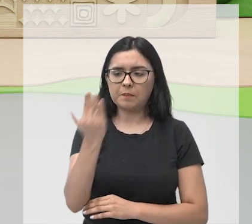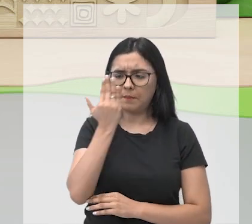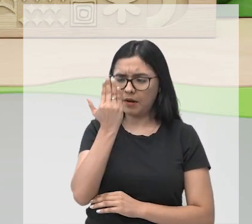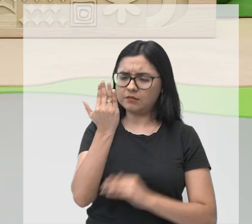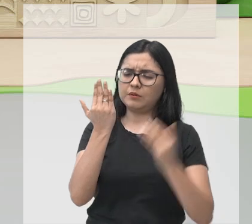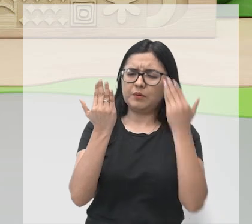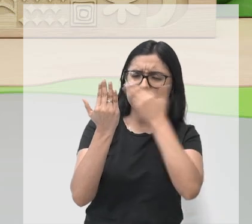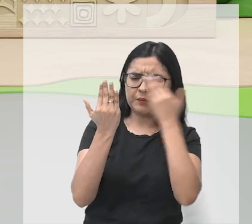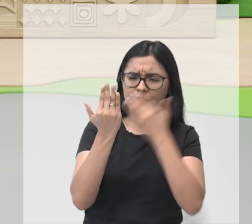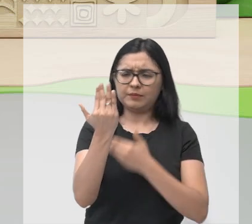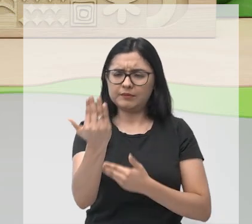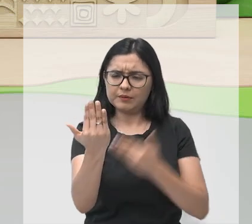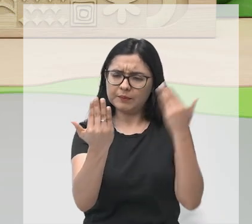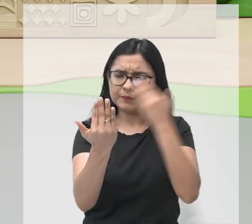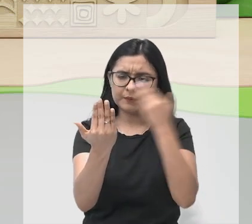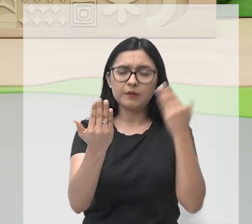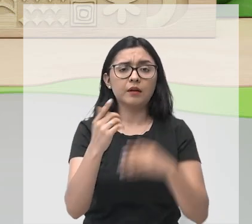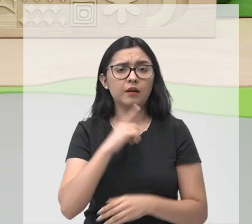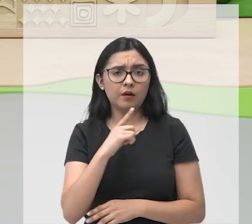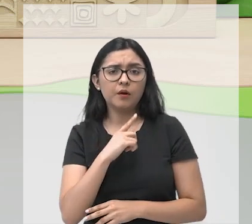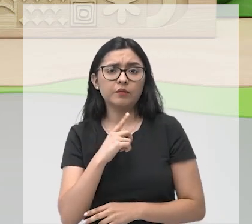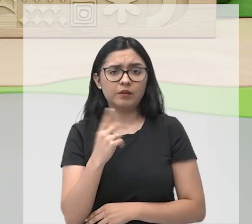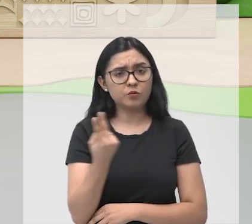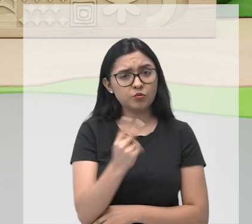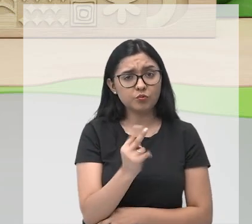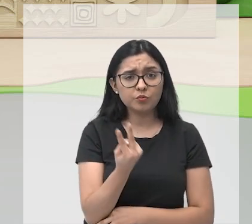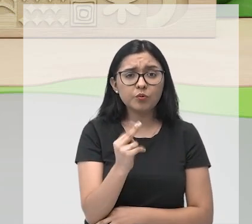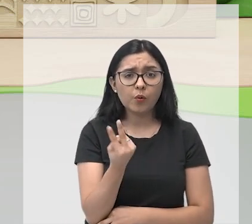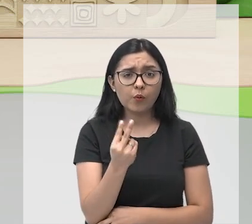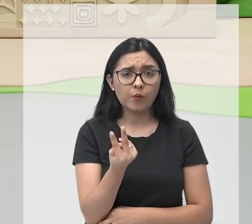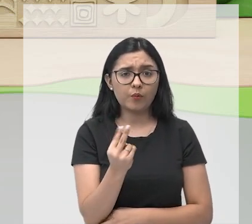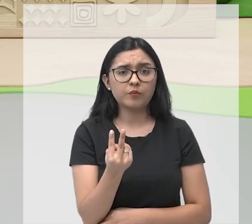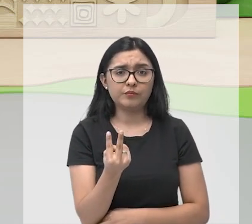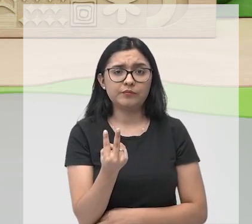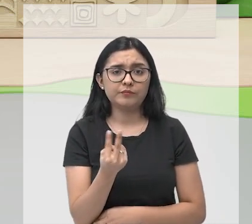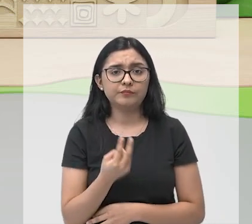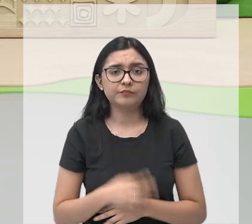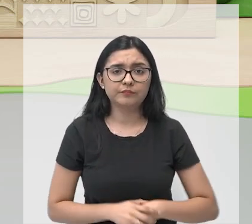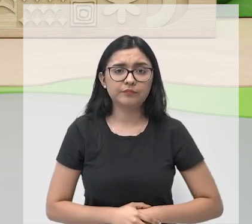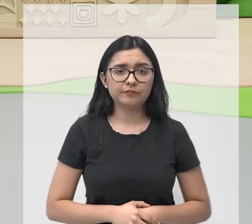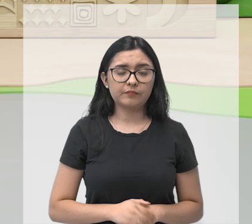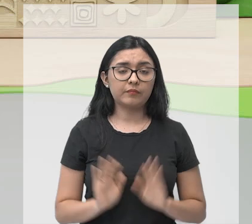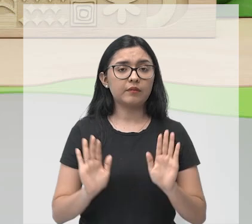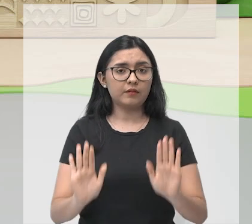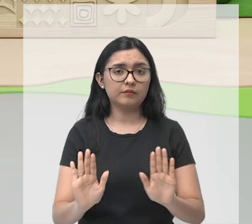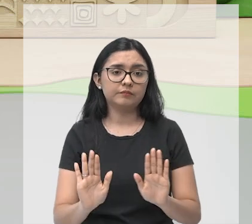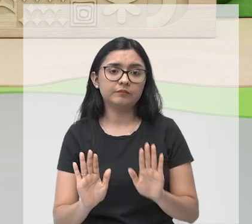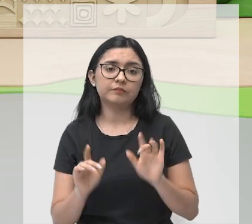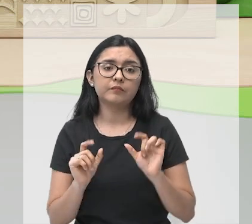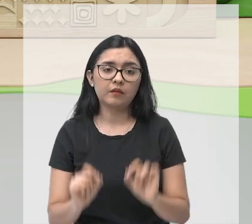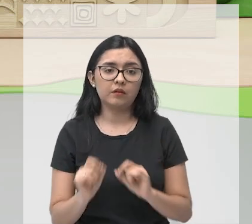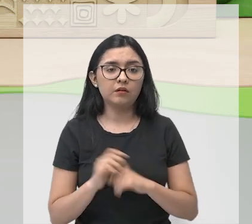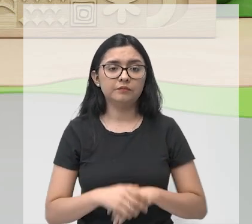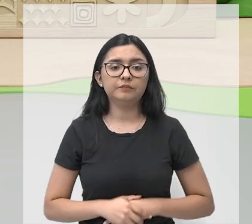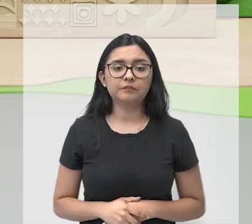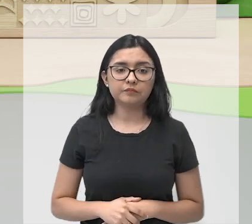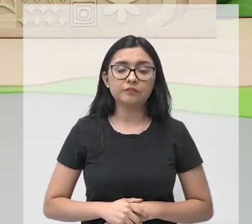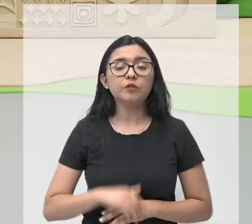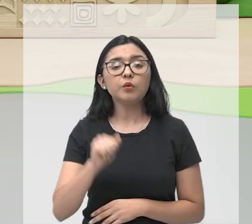eu vi tudo embaçado de longe e descobri que eu tenho hipermetropia e miopia. Tá? Mas